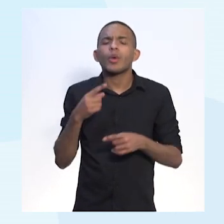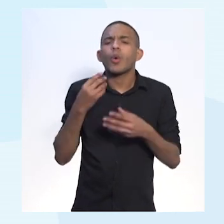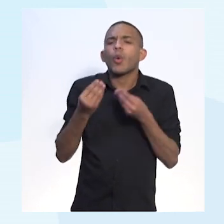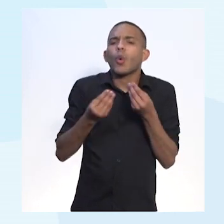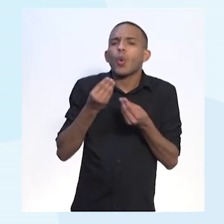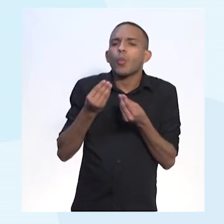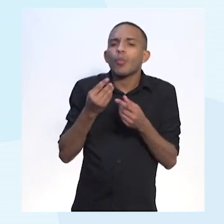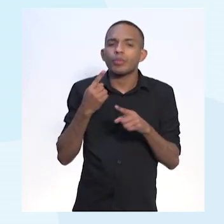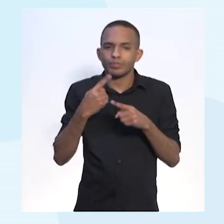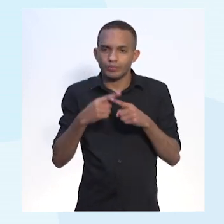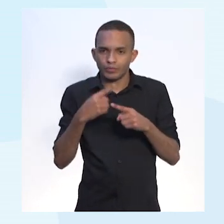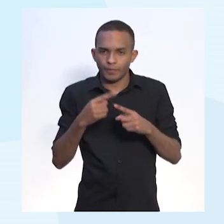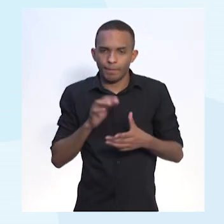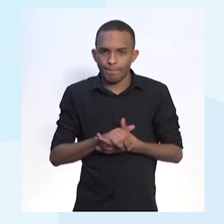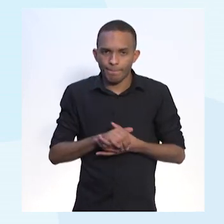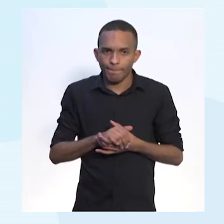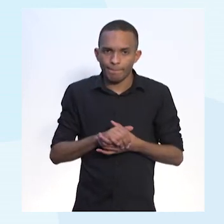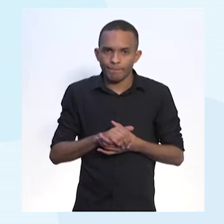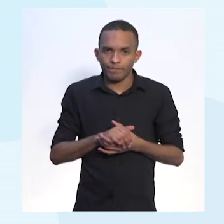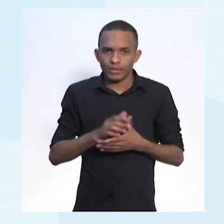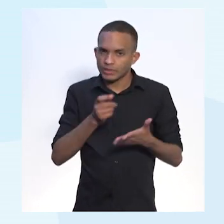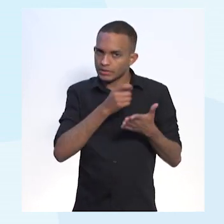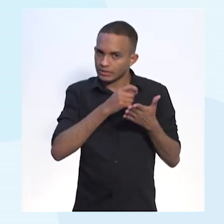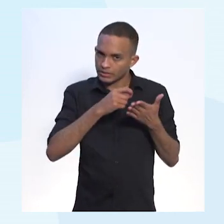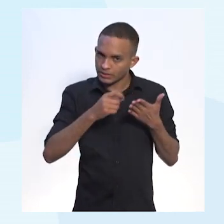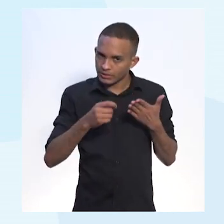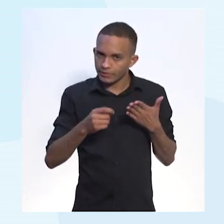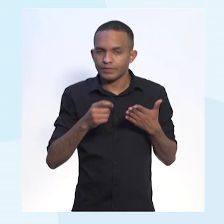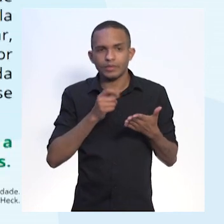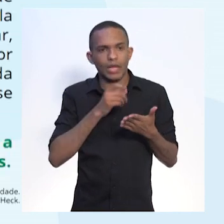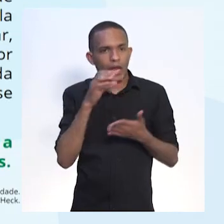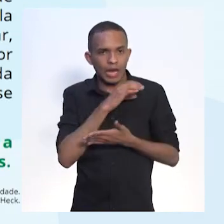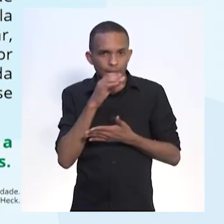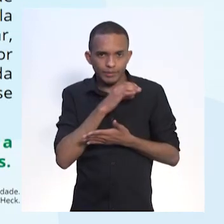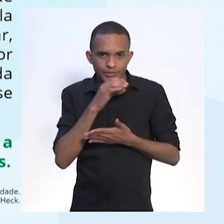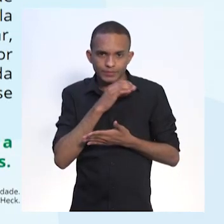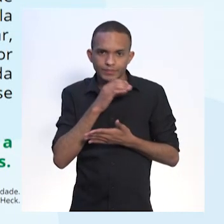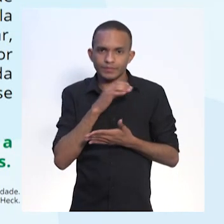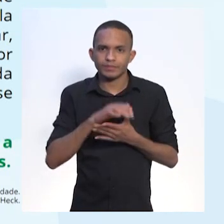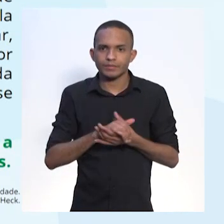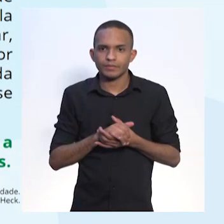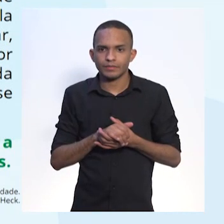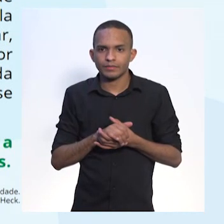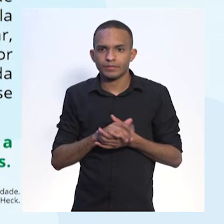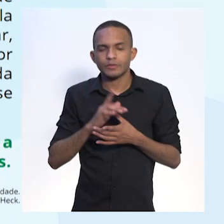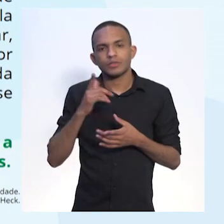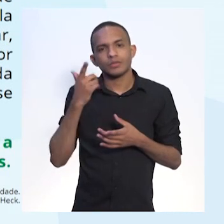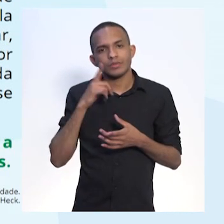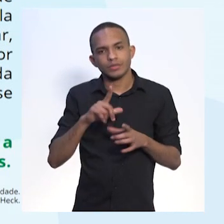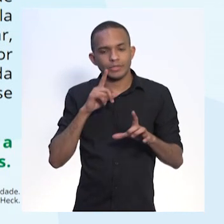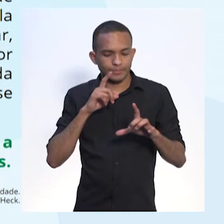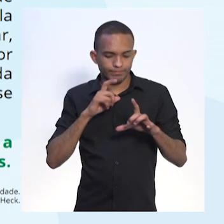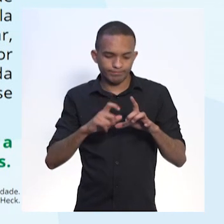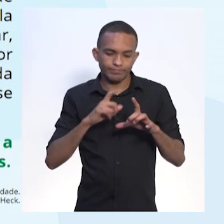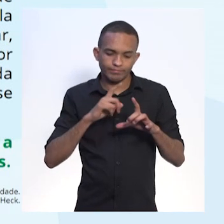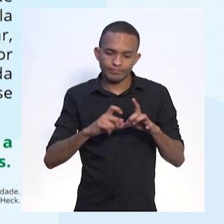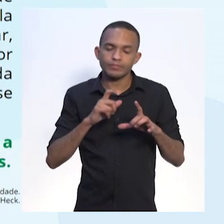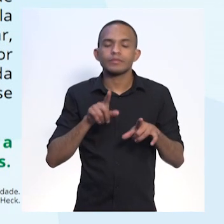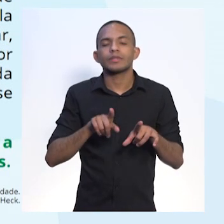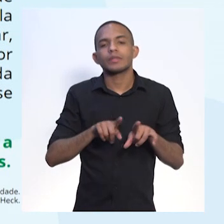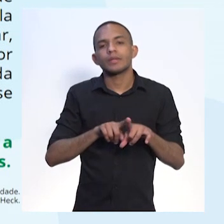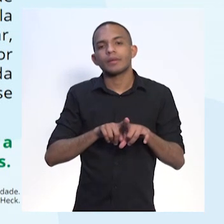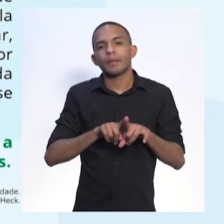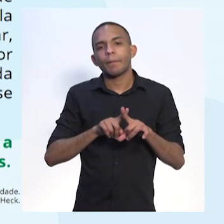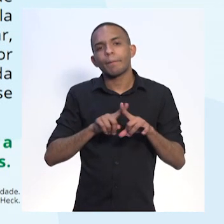quê? E aí, então eles eu vou anotam, voltar né? a tela Eles aqui. anotam rapidinho, aí Isso, fica dá na para tela. printar a tela aqui Isso, também, tá. mas eu acho que dá